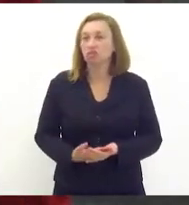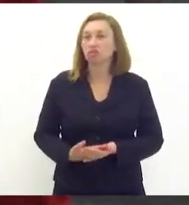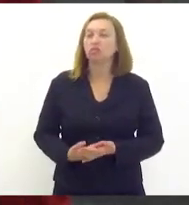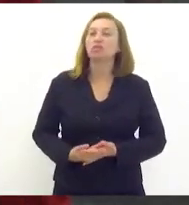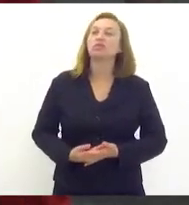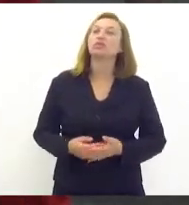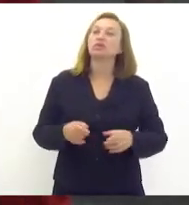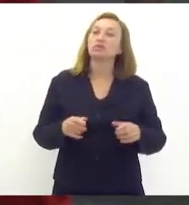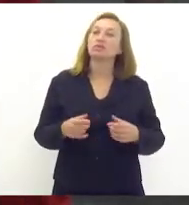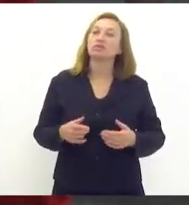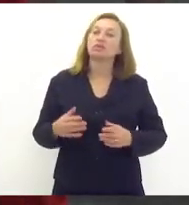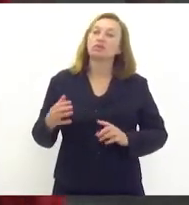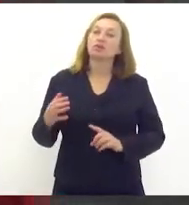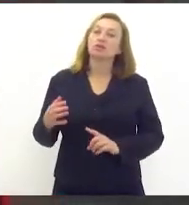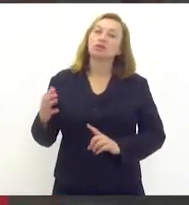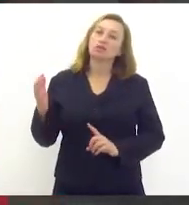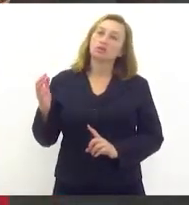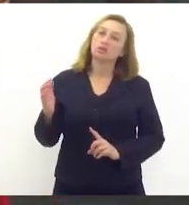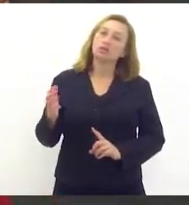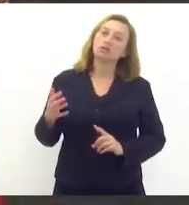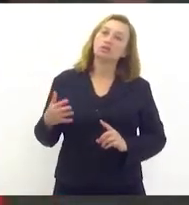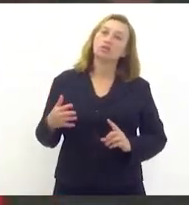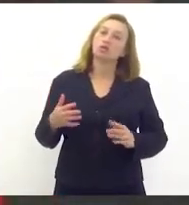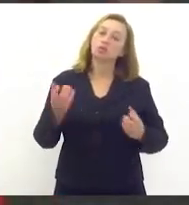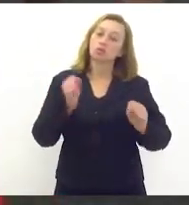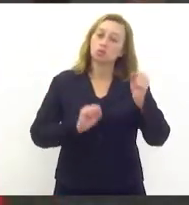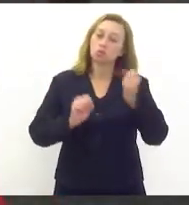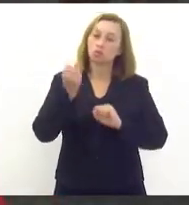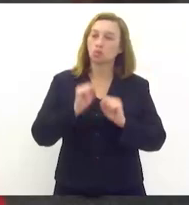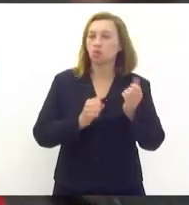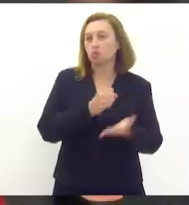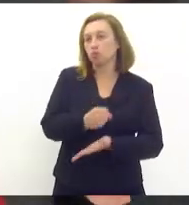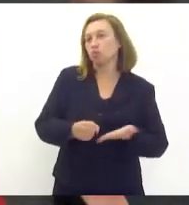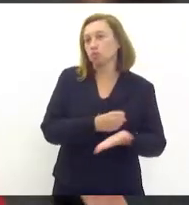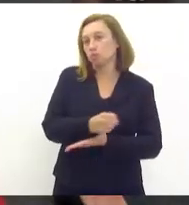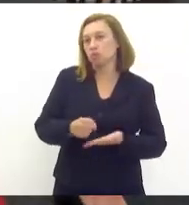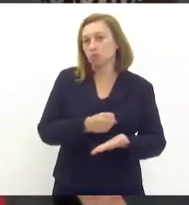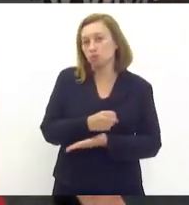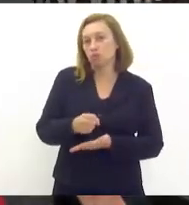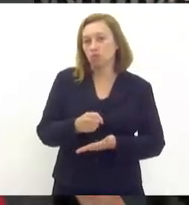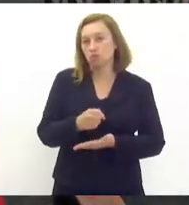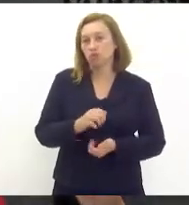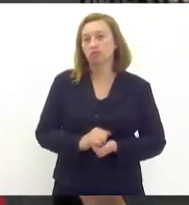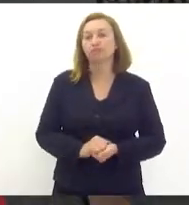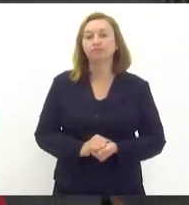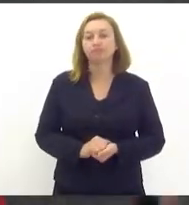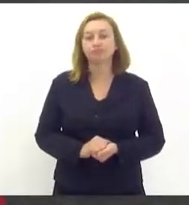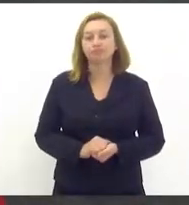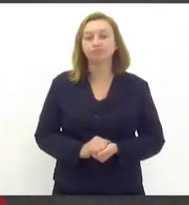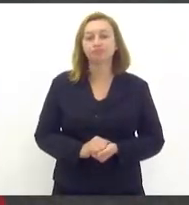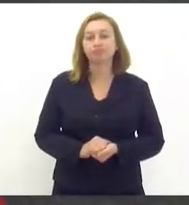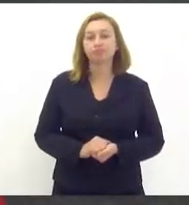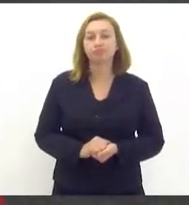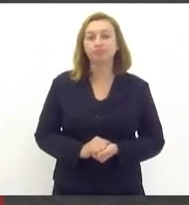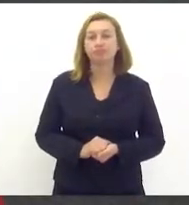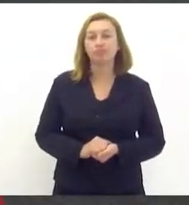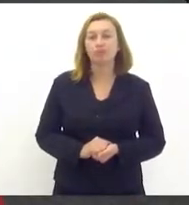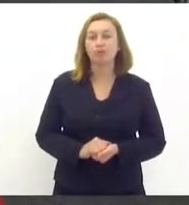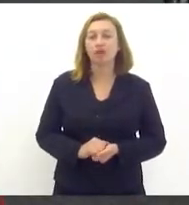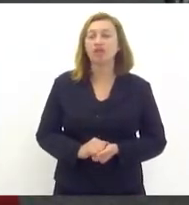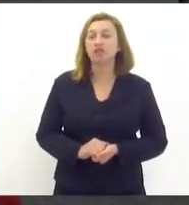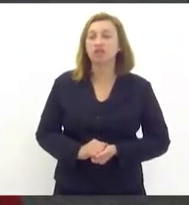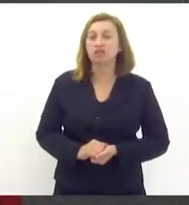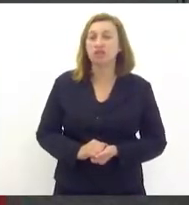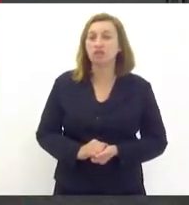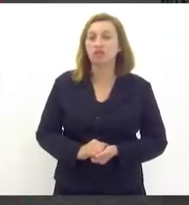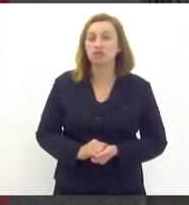atração também vamos atrair também indústria de base que tem uma toda a indústria da da base audiovisual que a gente sabe